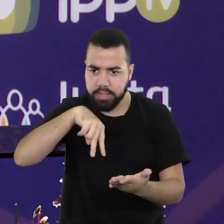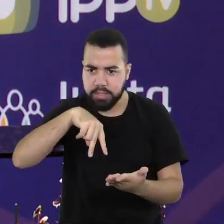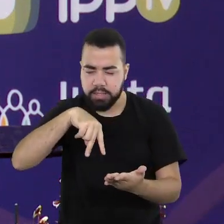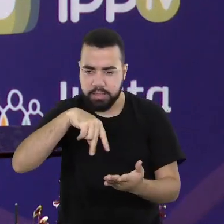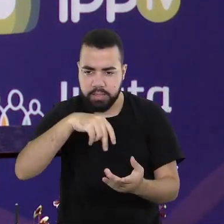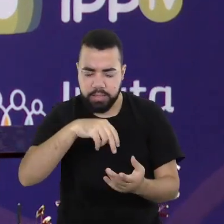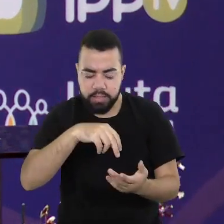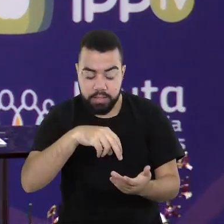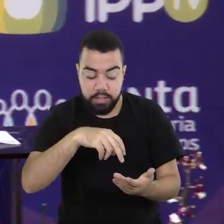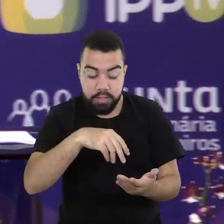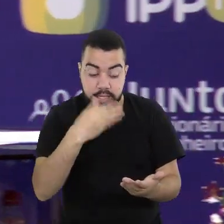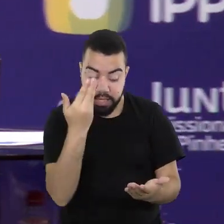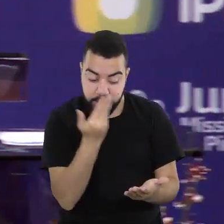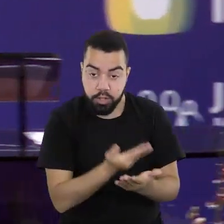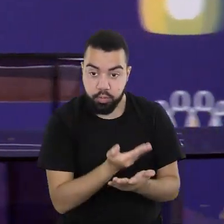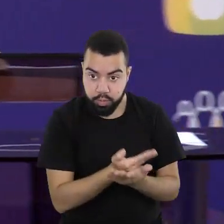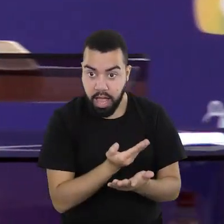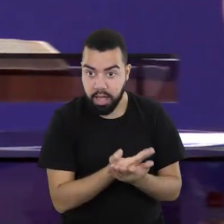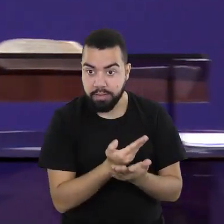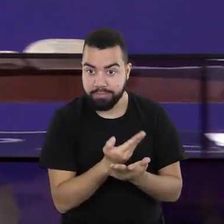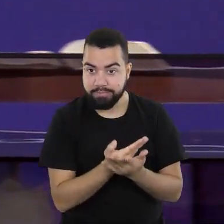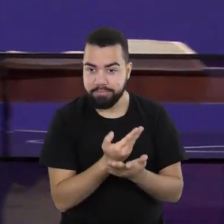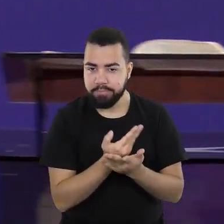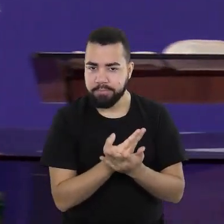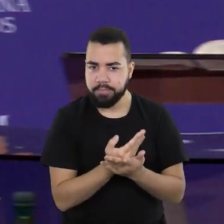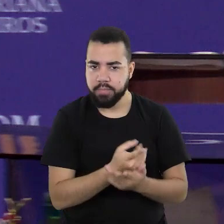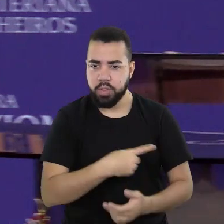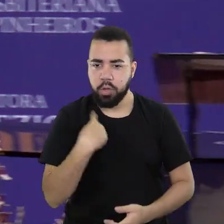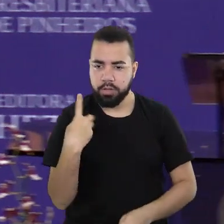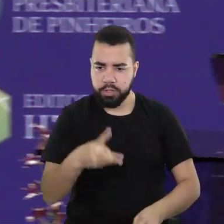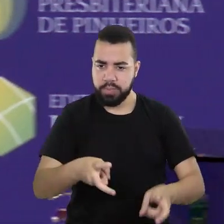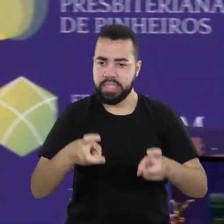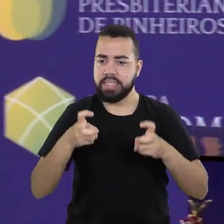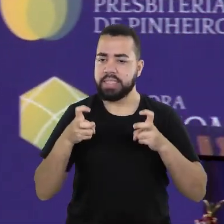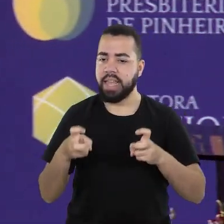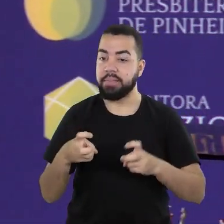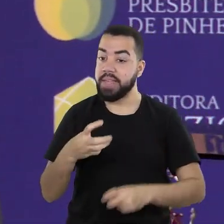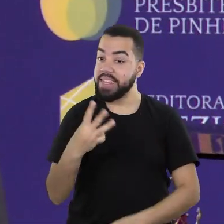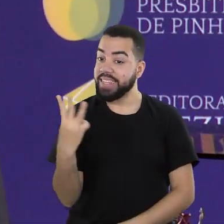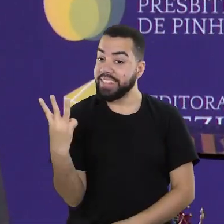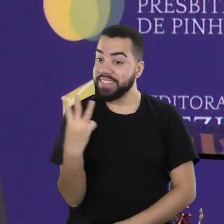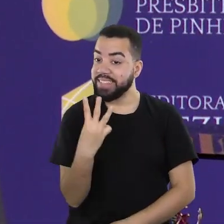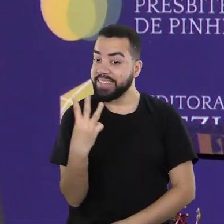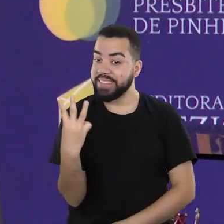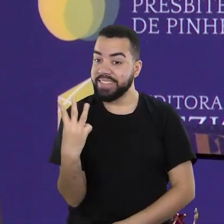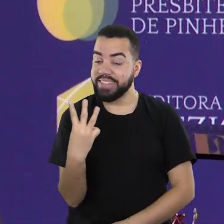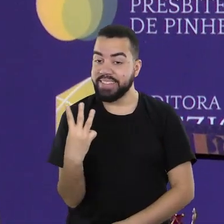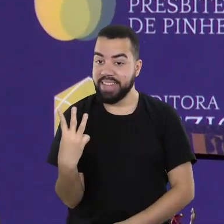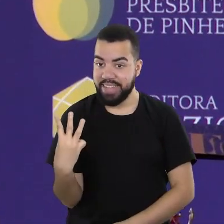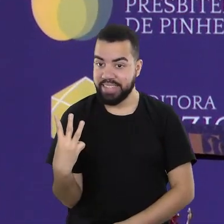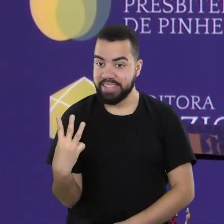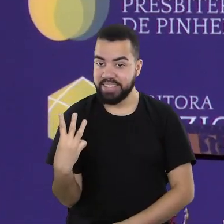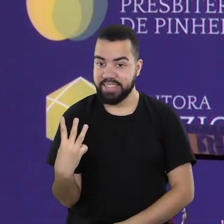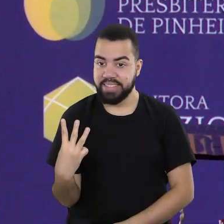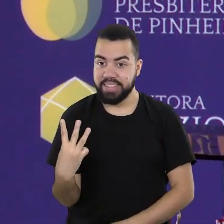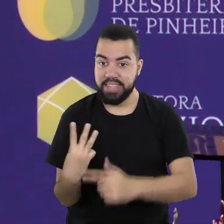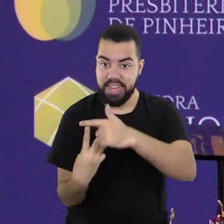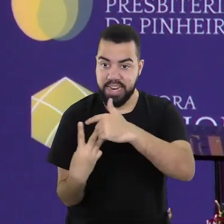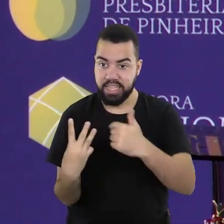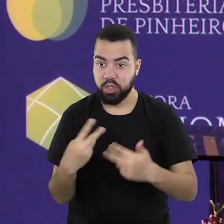nós podemos identificar pelo menos três sintomas de uma pessoa que não tem compaixão.